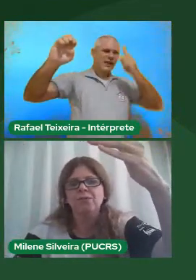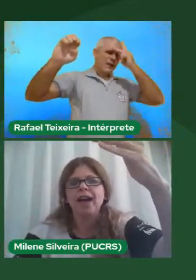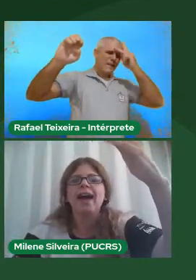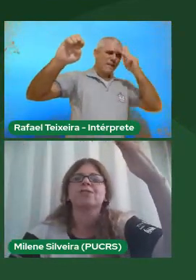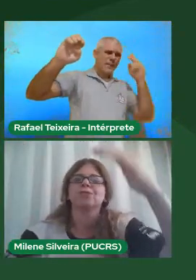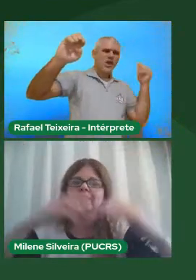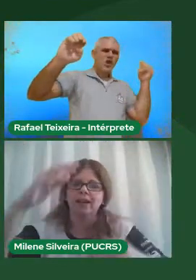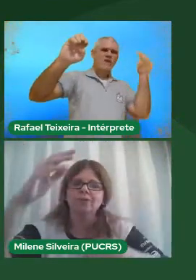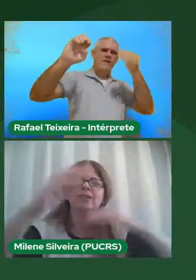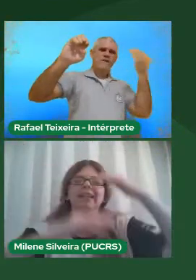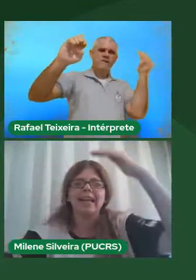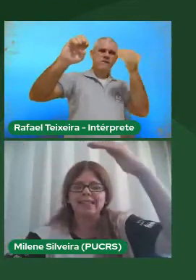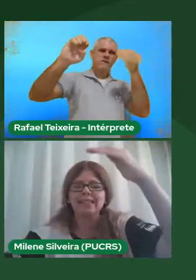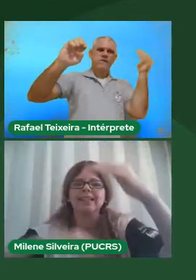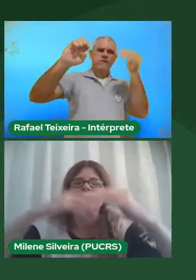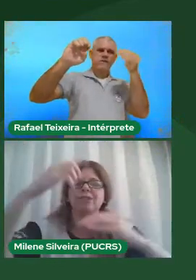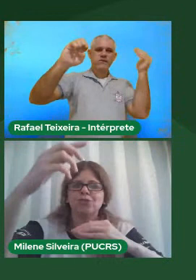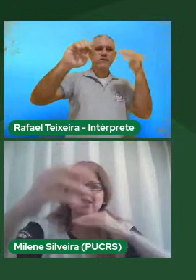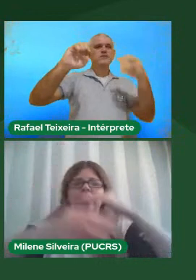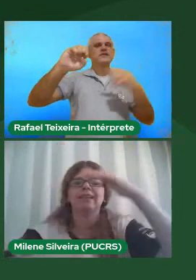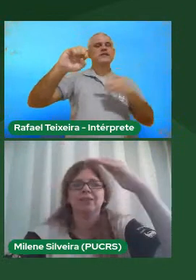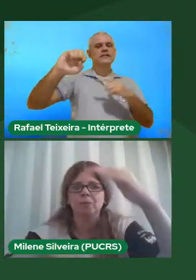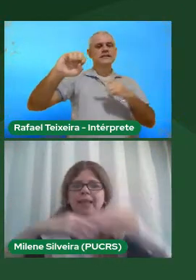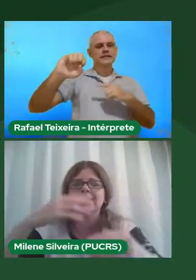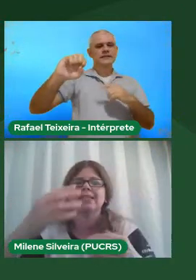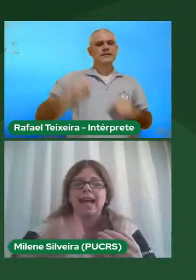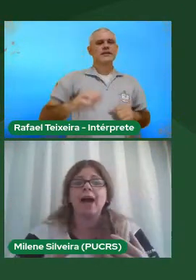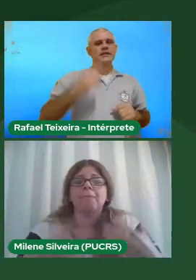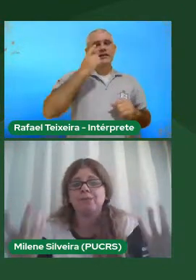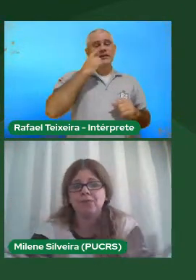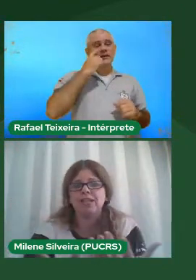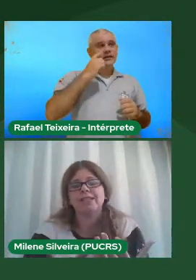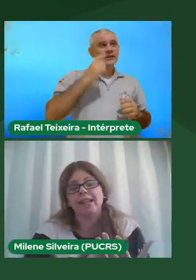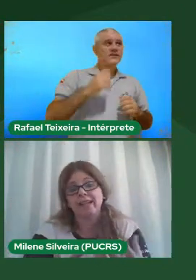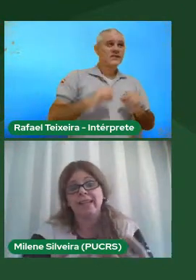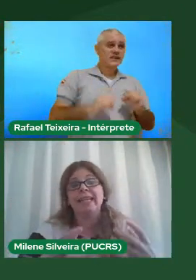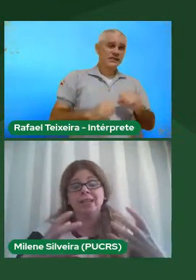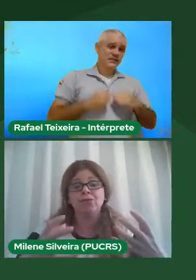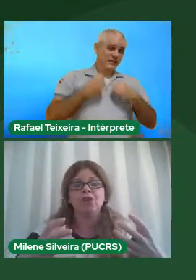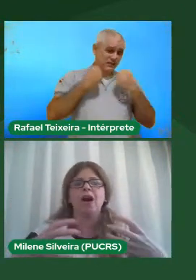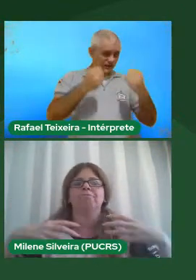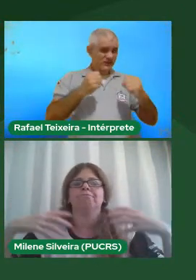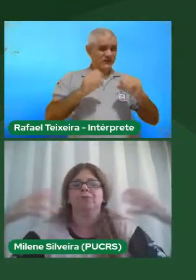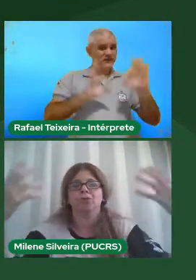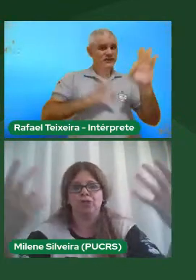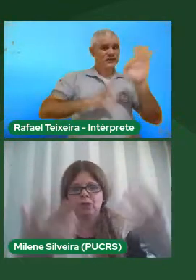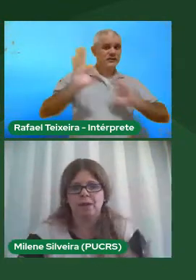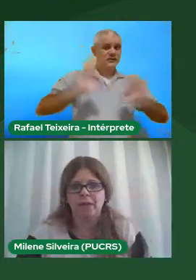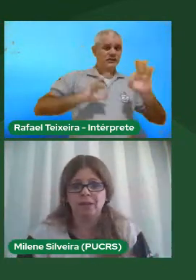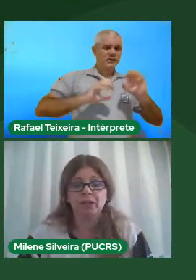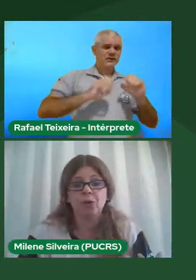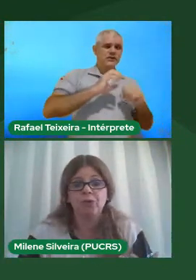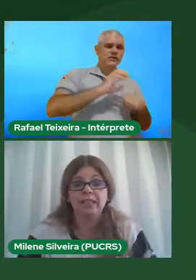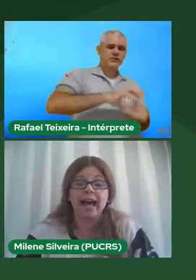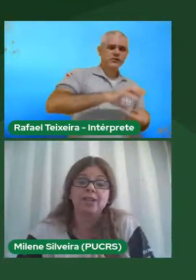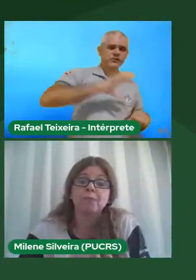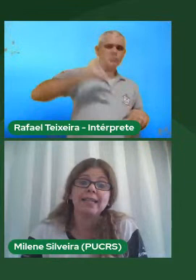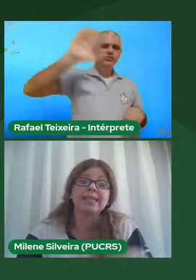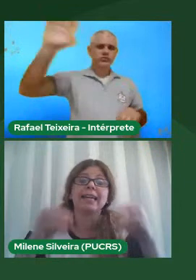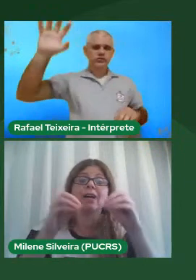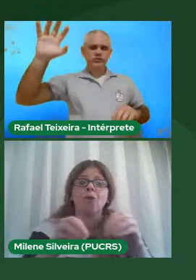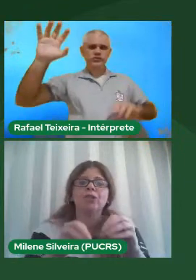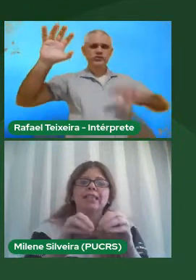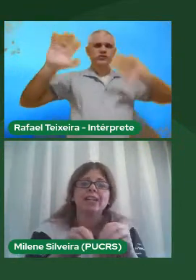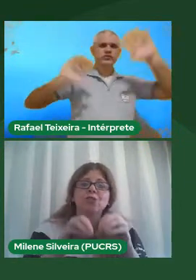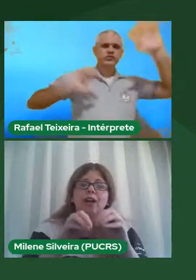no inverso. Então, essa questão de ir tentando balancear para favorecer não só o deslocamento da comunidade,